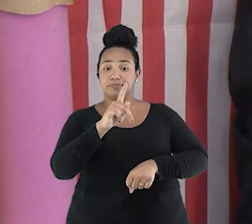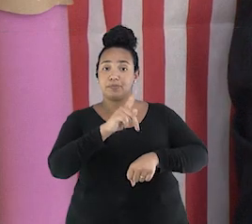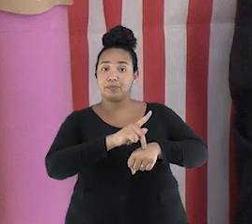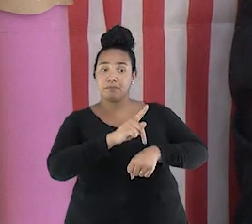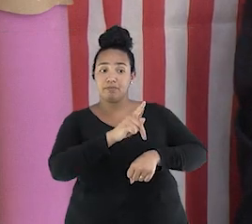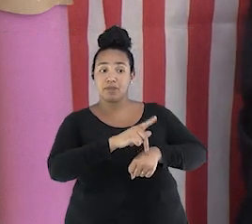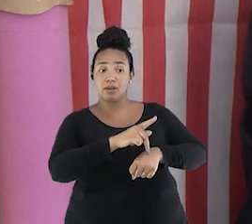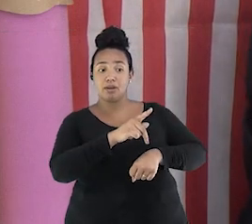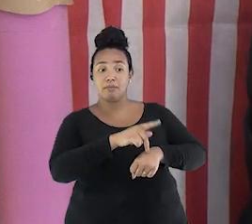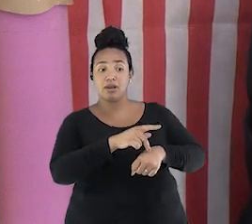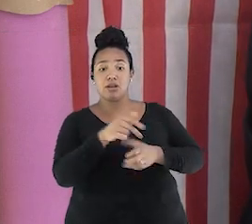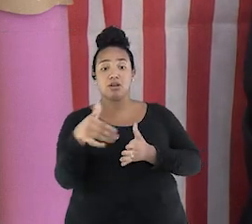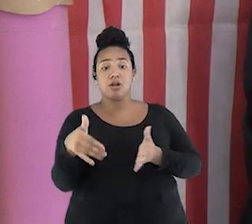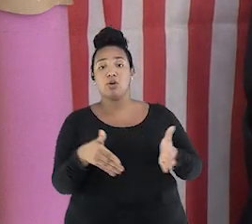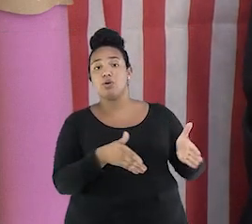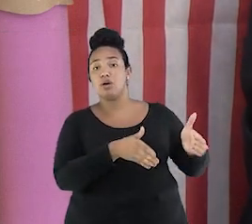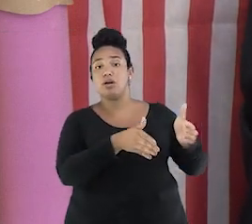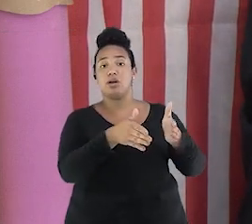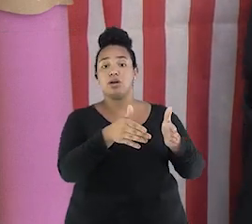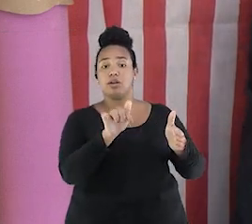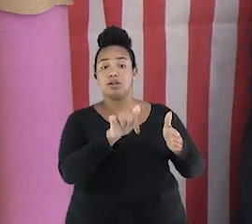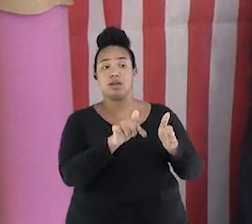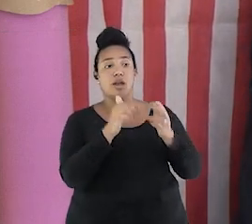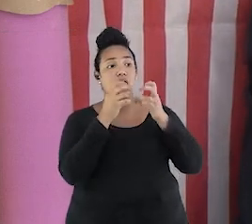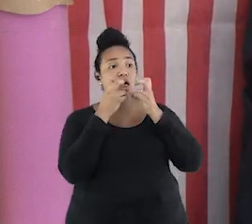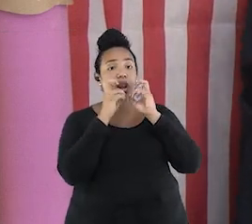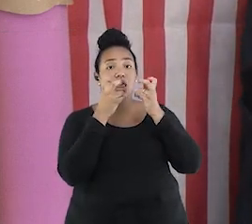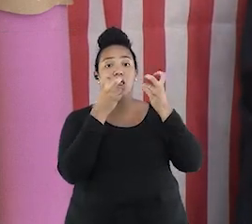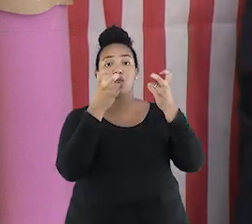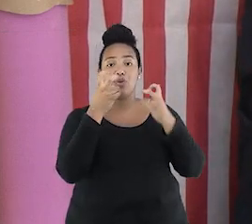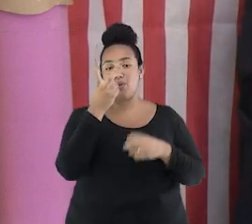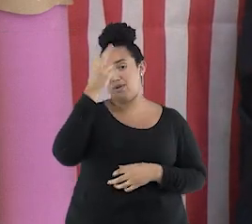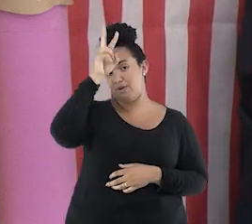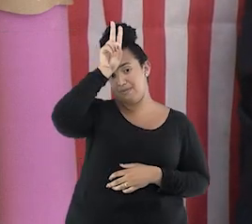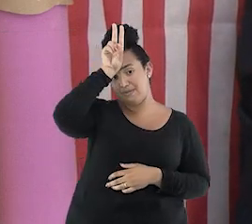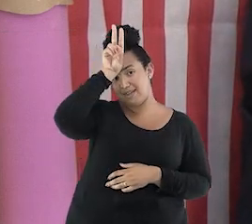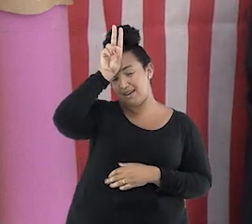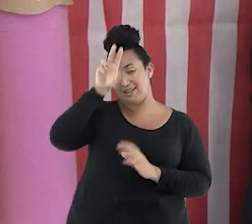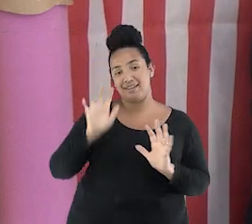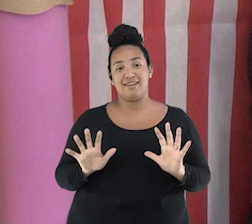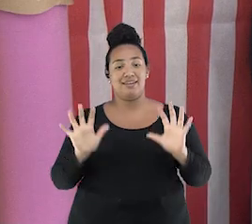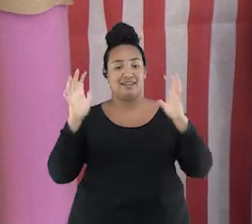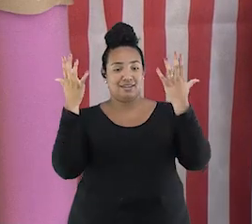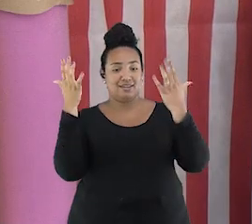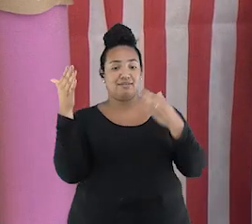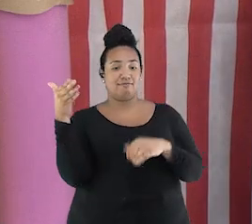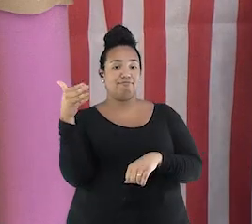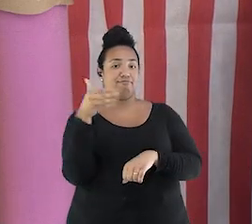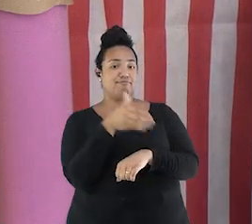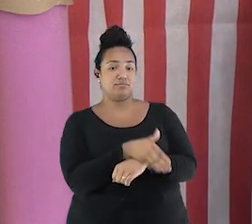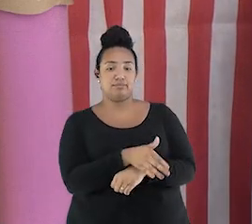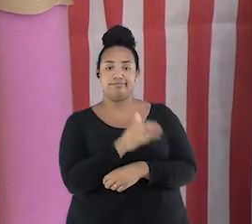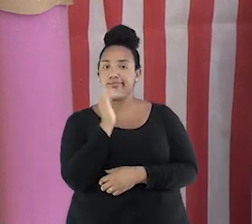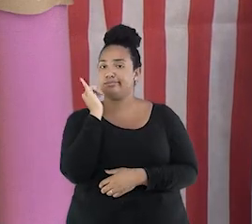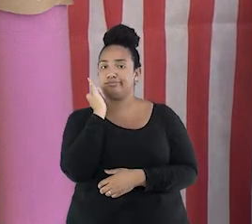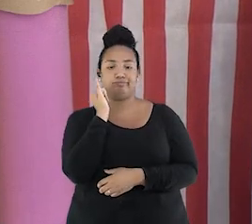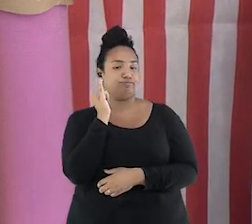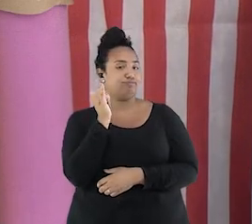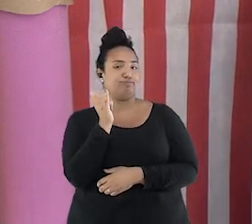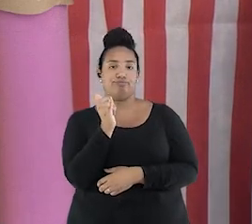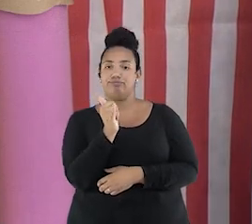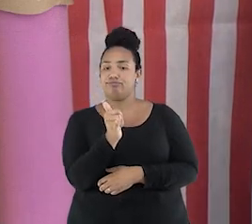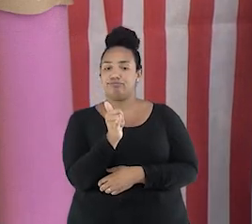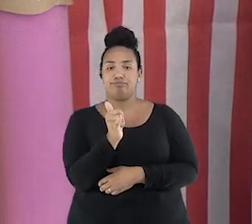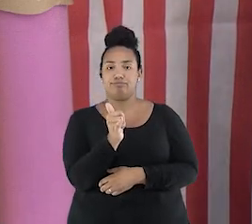nesse instante João Barata do Mato, que também ia para a festa. Aviso inútil. Porque,